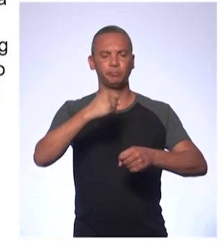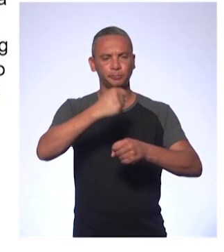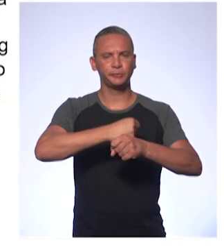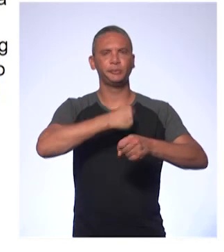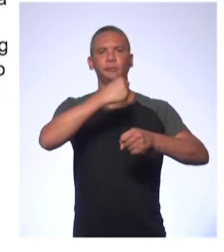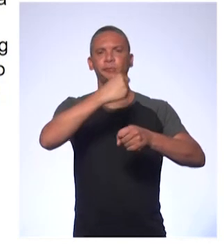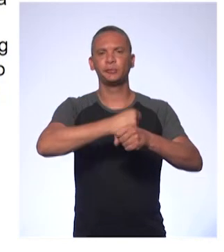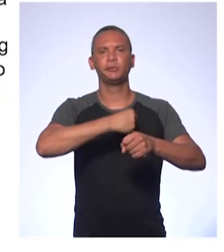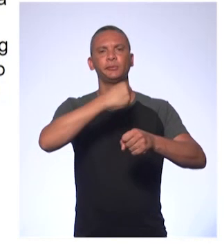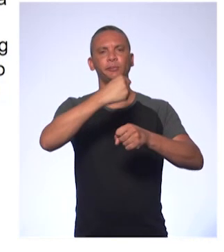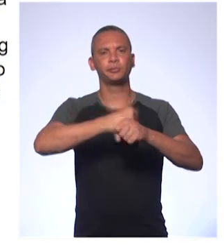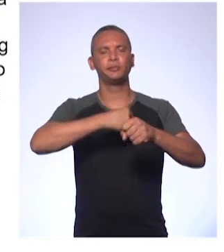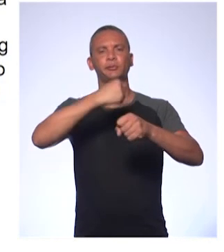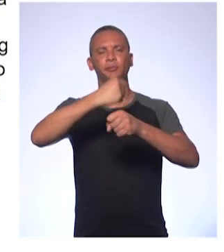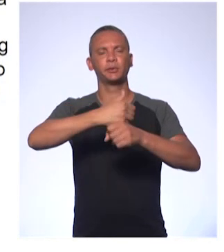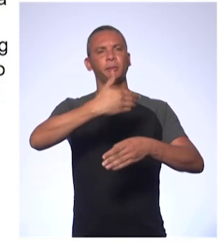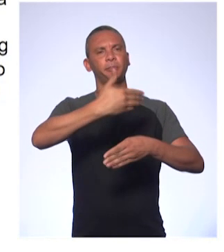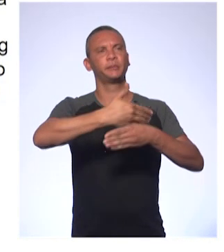fabricar